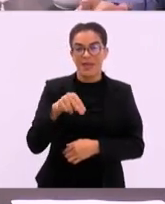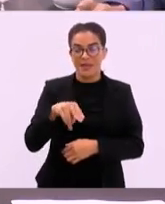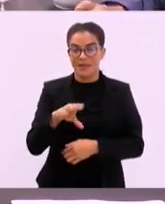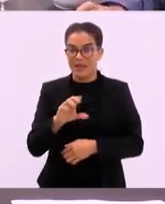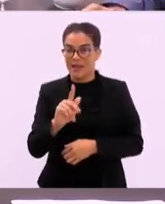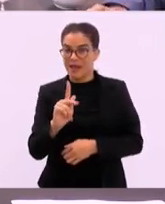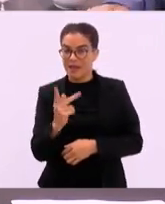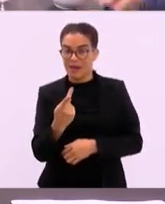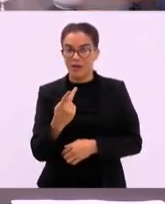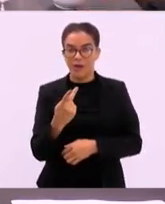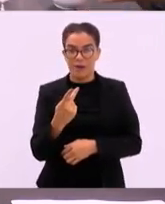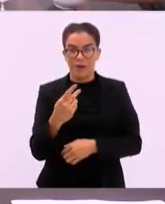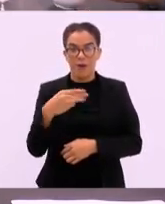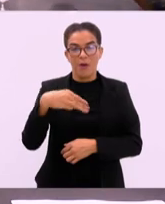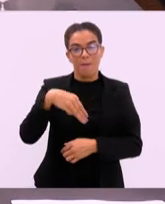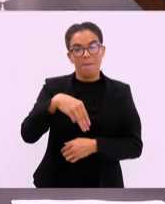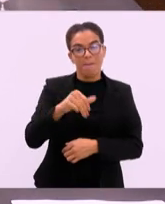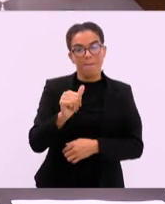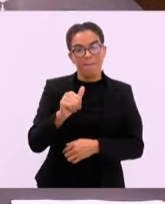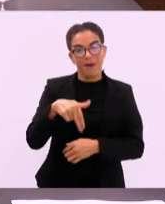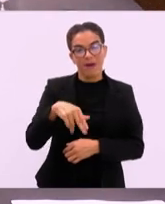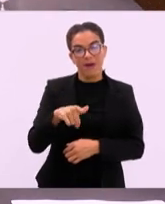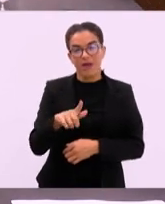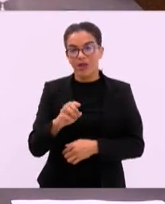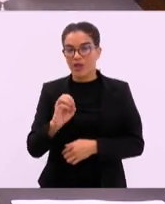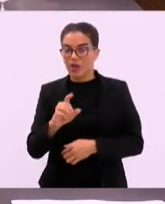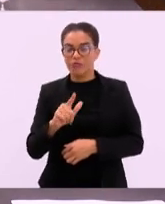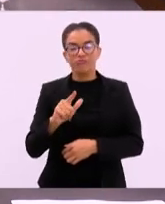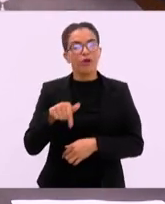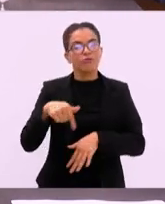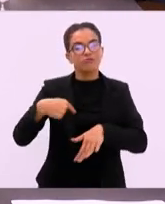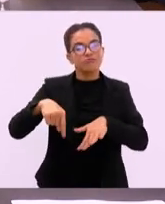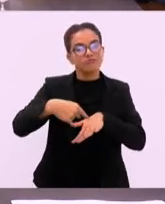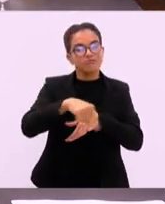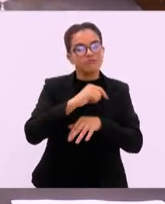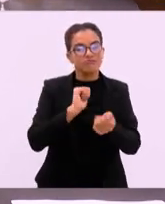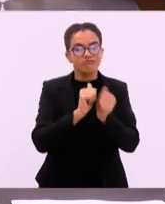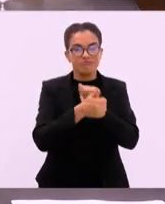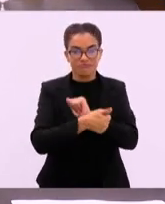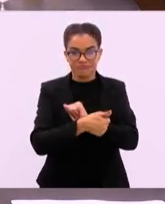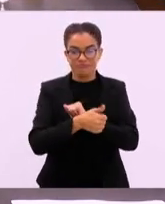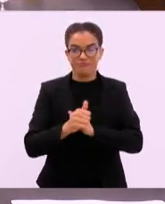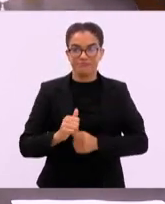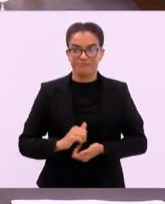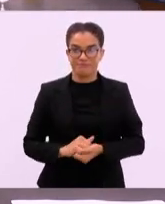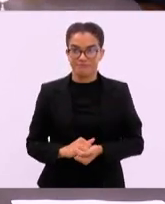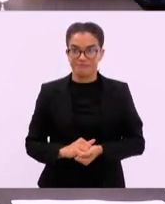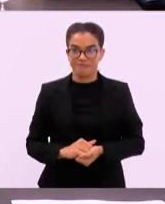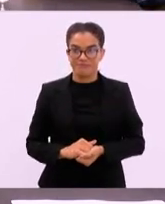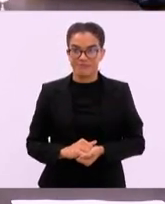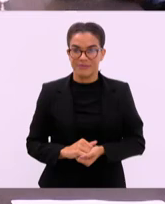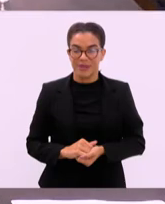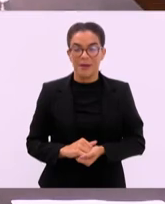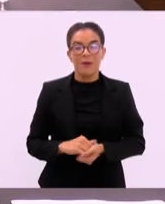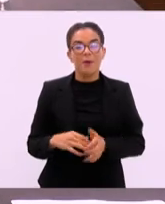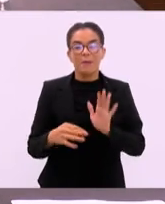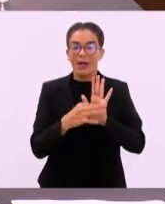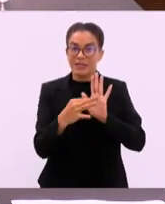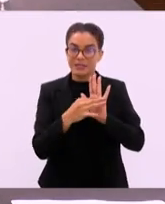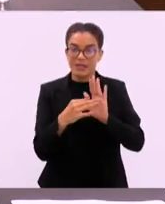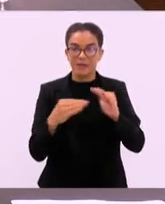reconhece o mambol como modalidade esportiva no âmbito do Estado do Rio de Janeiro. Parecer é